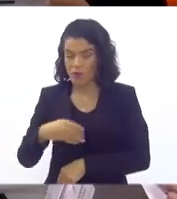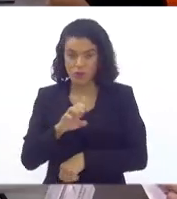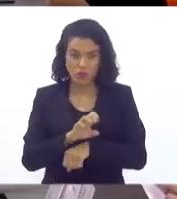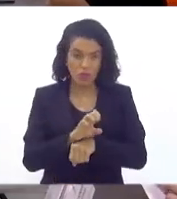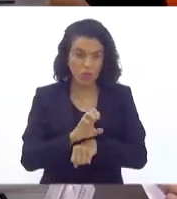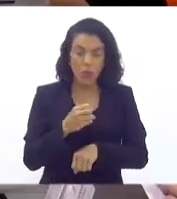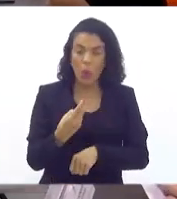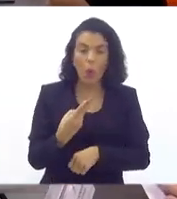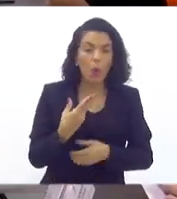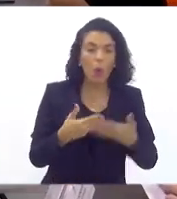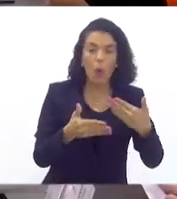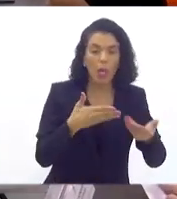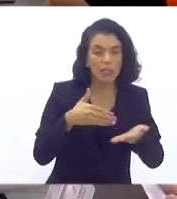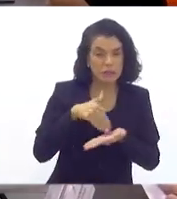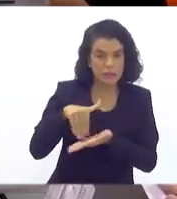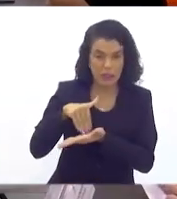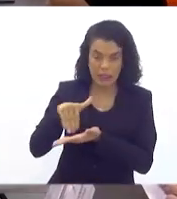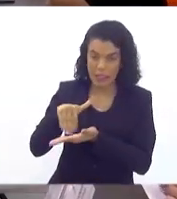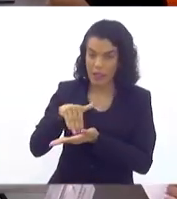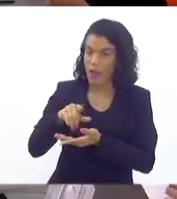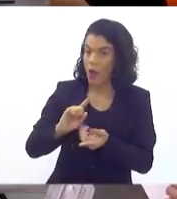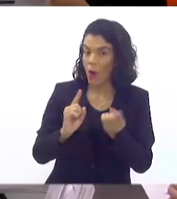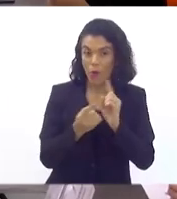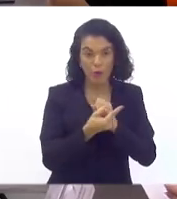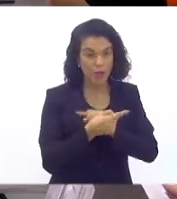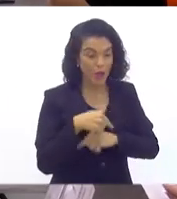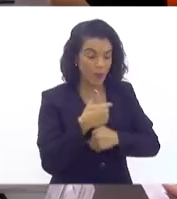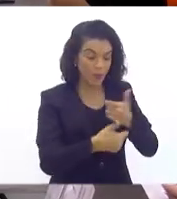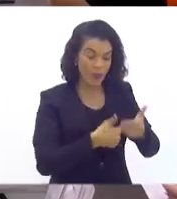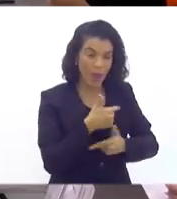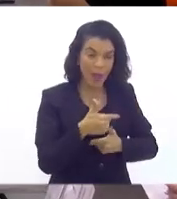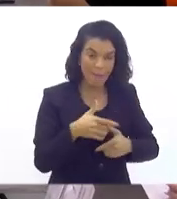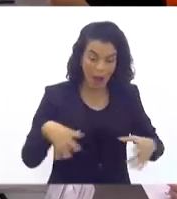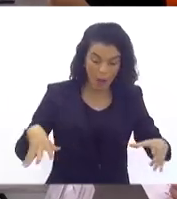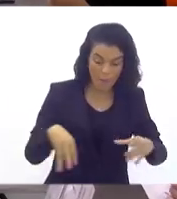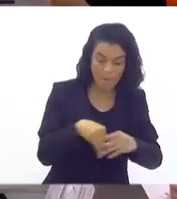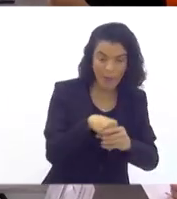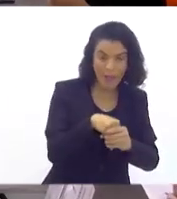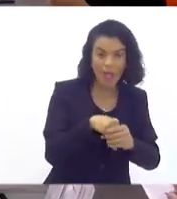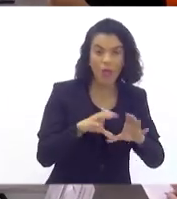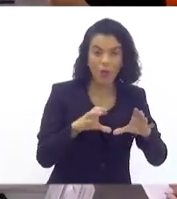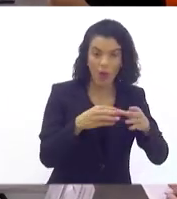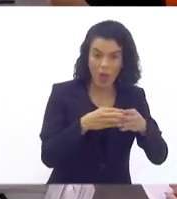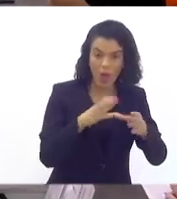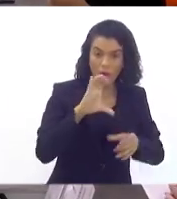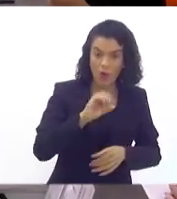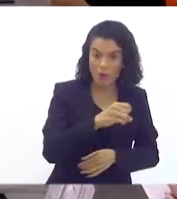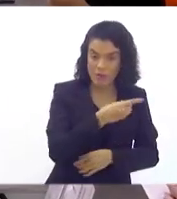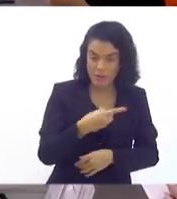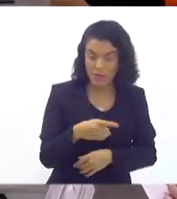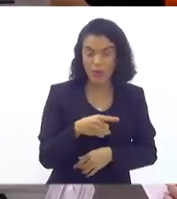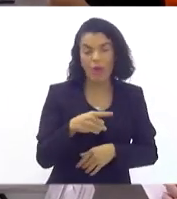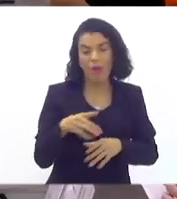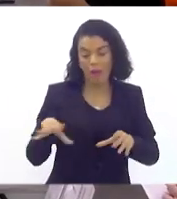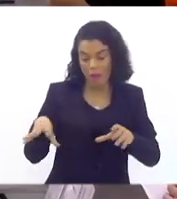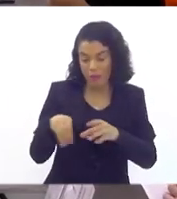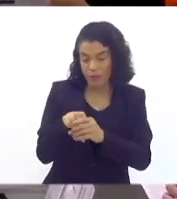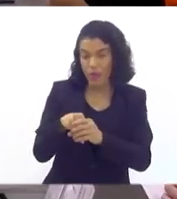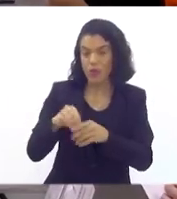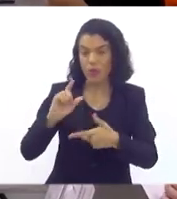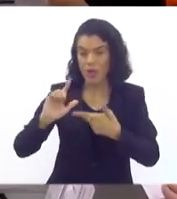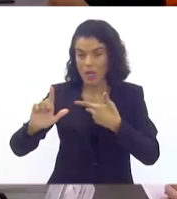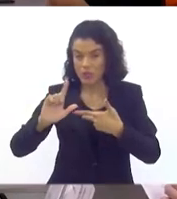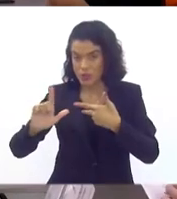ou qualquer secretaria que seja ao contrário é um trabalho integrado com a comissão é um trabalho integrado do